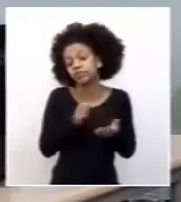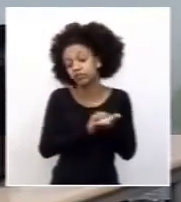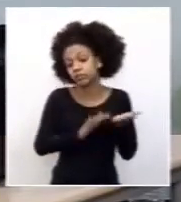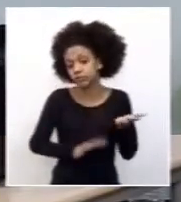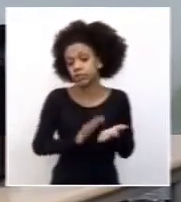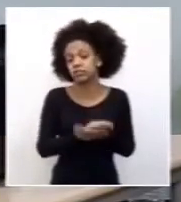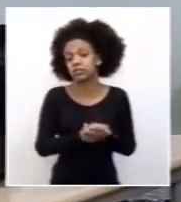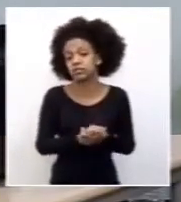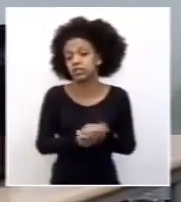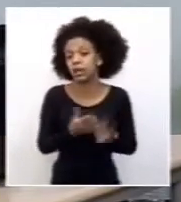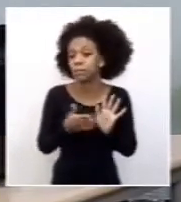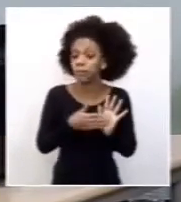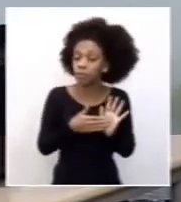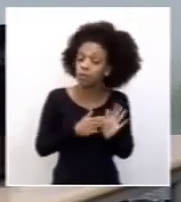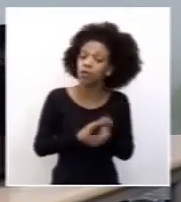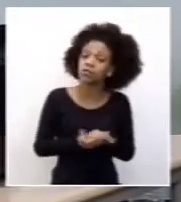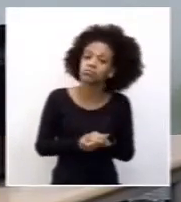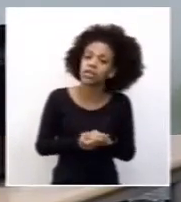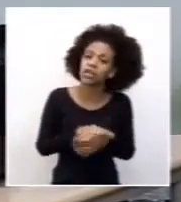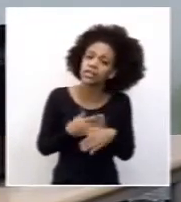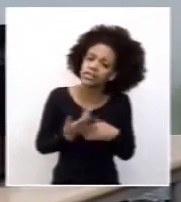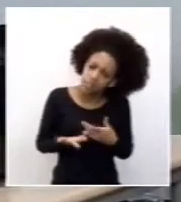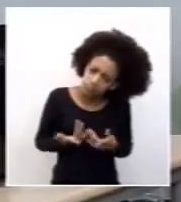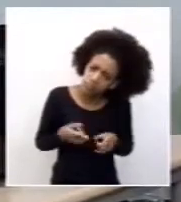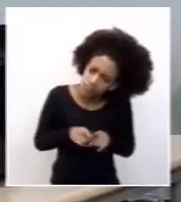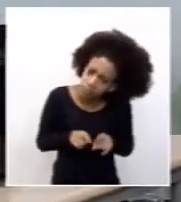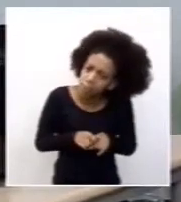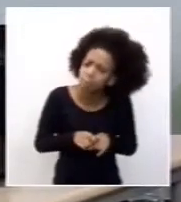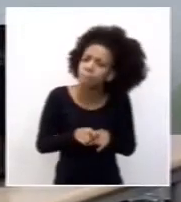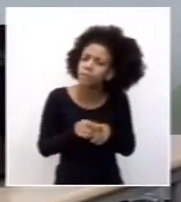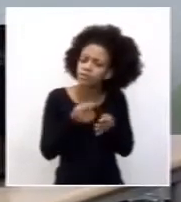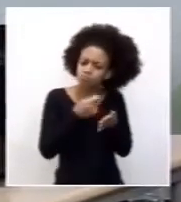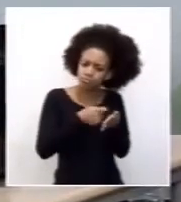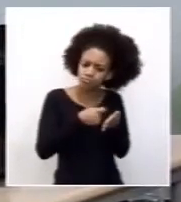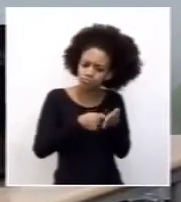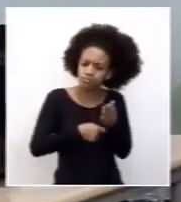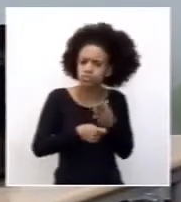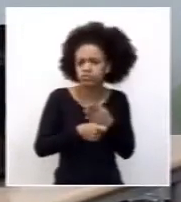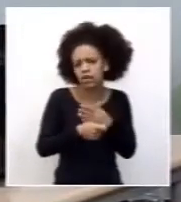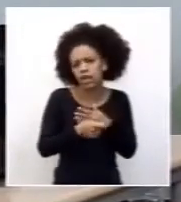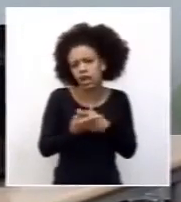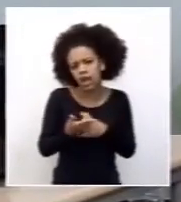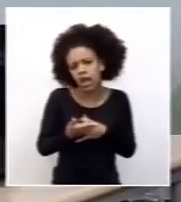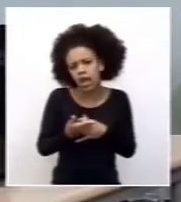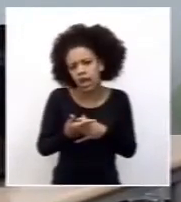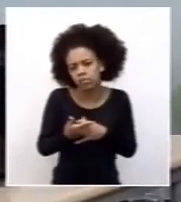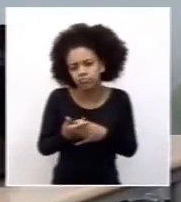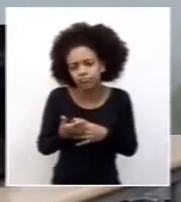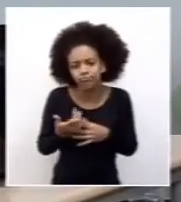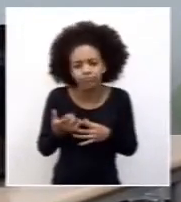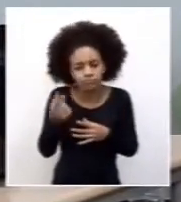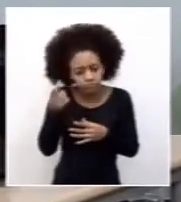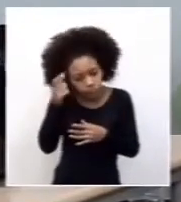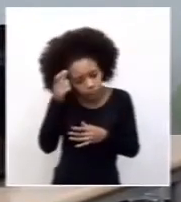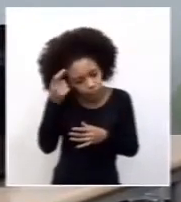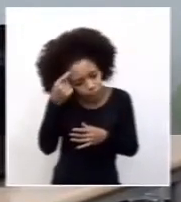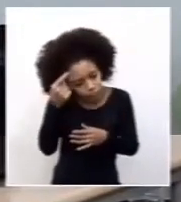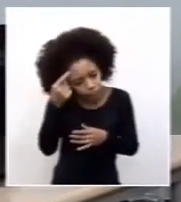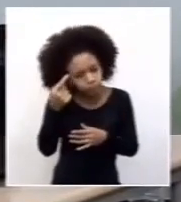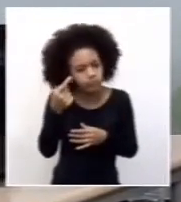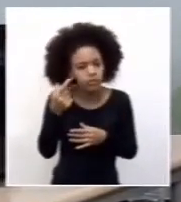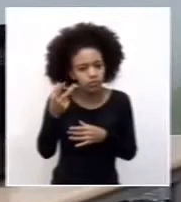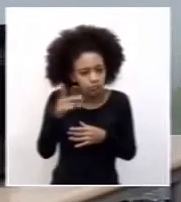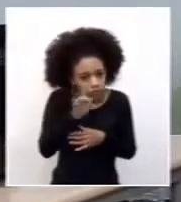serão propostas, né? E assim ele também coloca, né, as intenções deles, né, para os próximos ATPCs. Isso é importante, né? Aí vocês